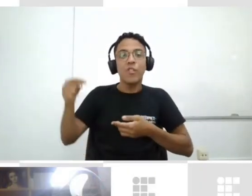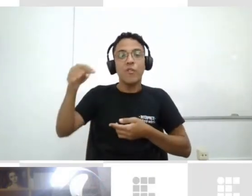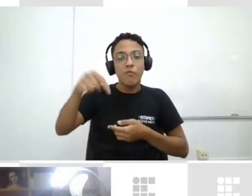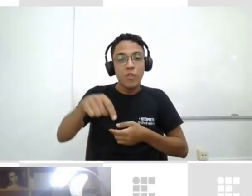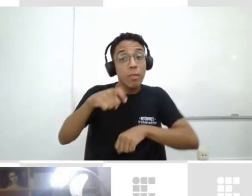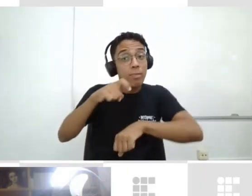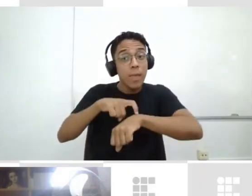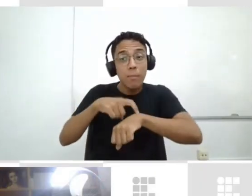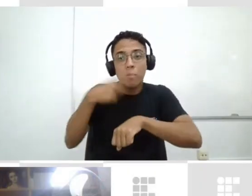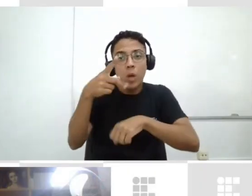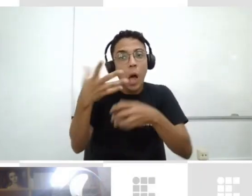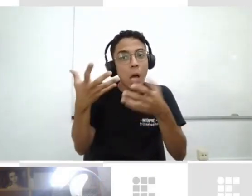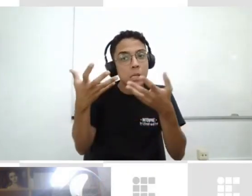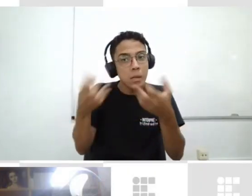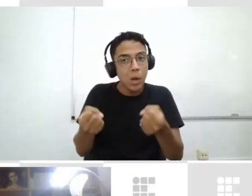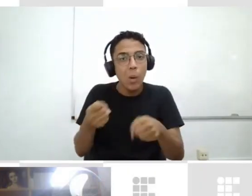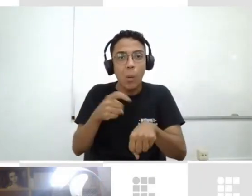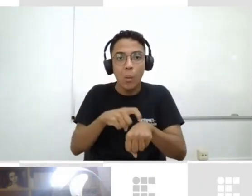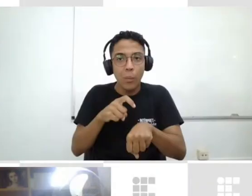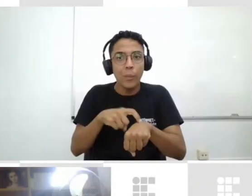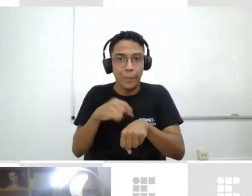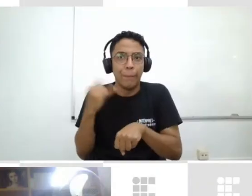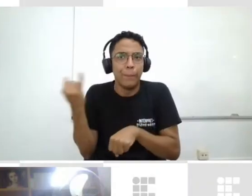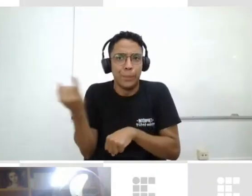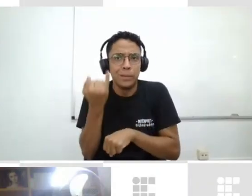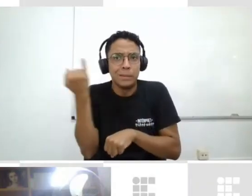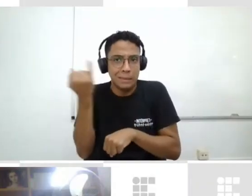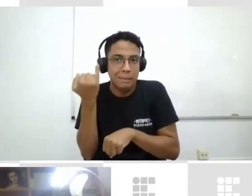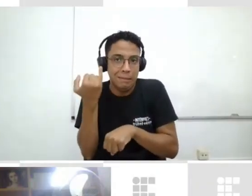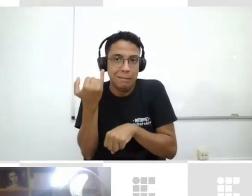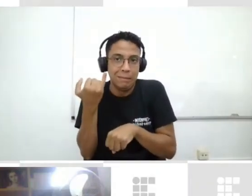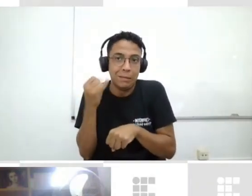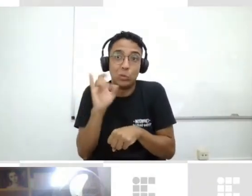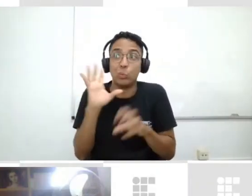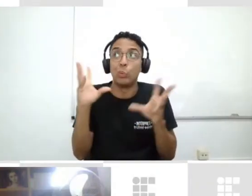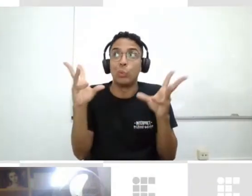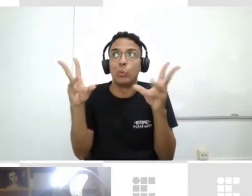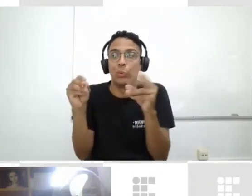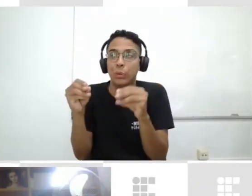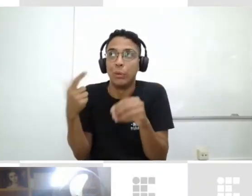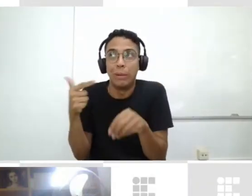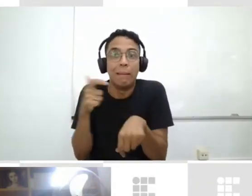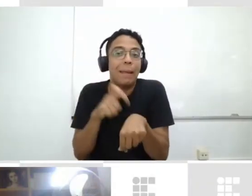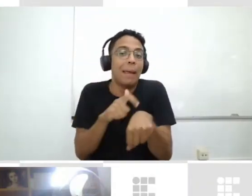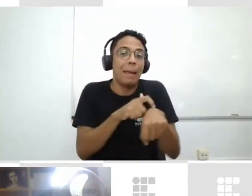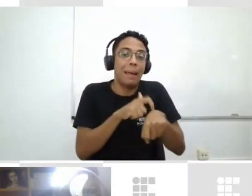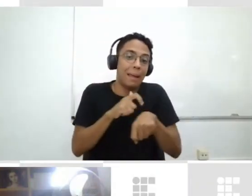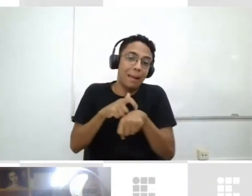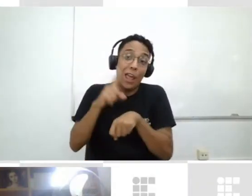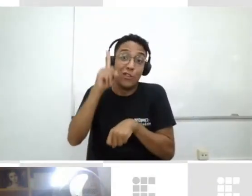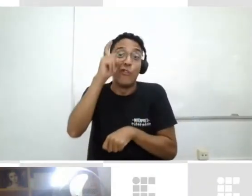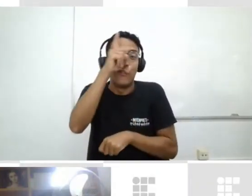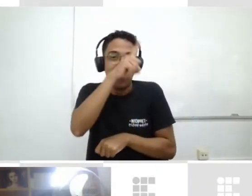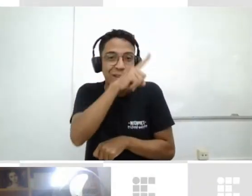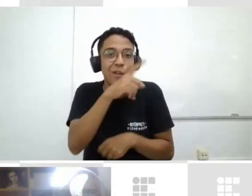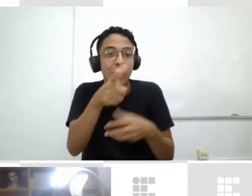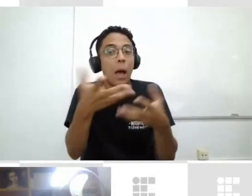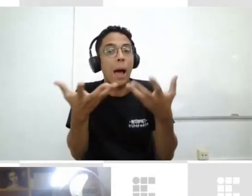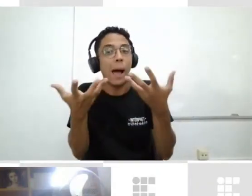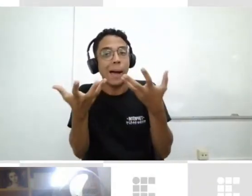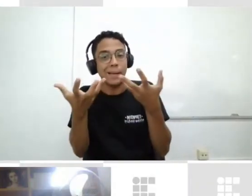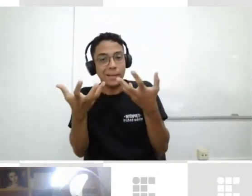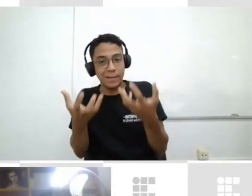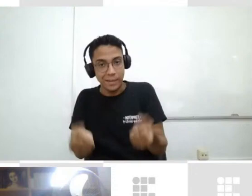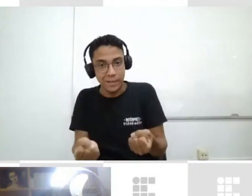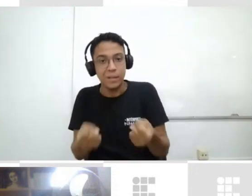um tempo, né? Hoje o tempo é uma mercadoria bem cara também, né? Está difícil, né? Está difícil, né? E o senhor destinou